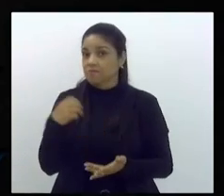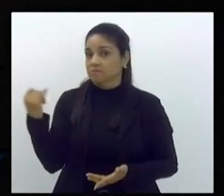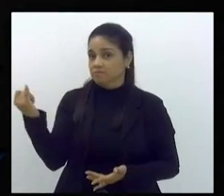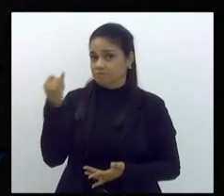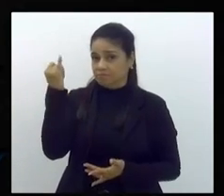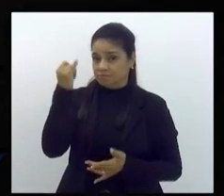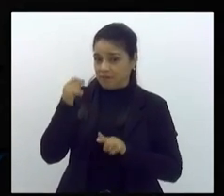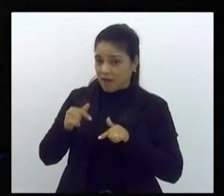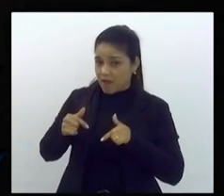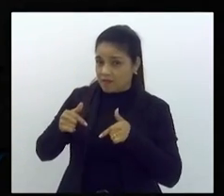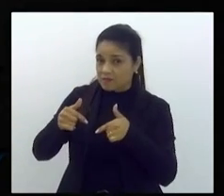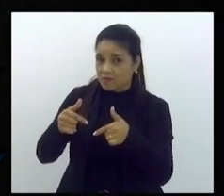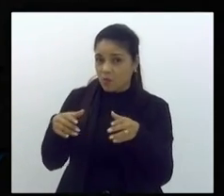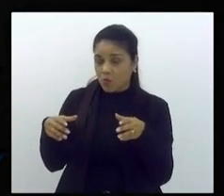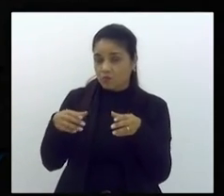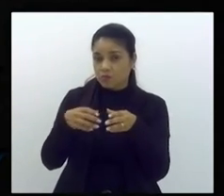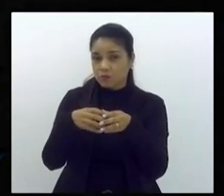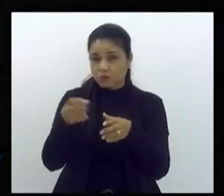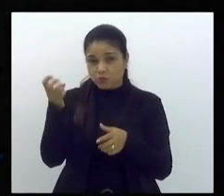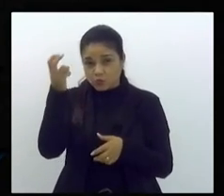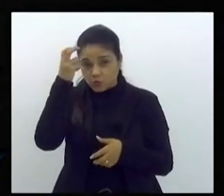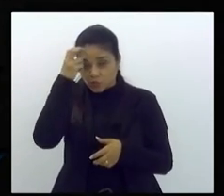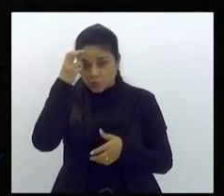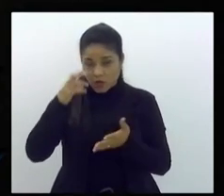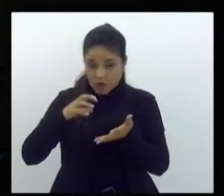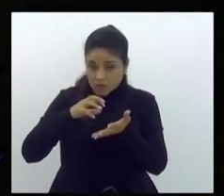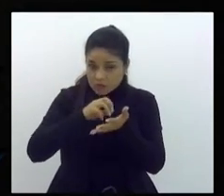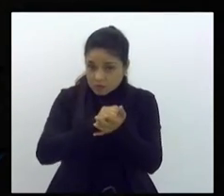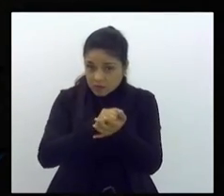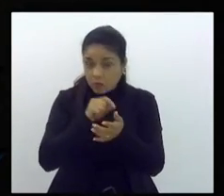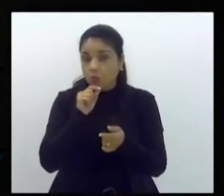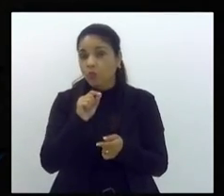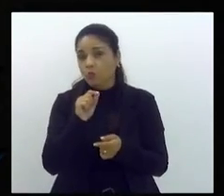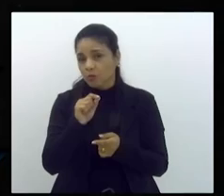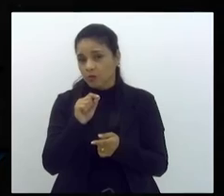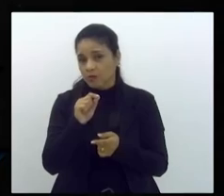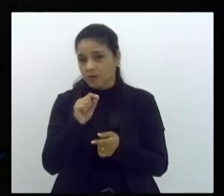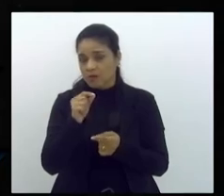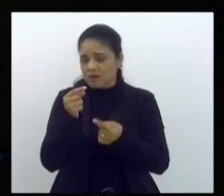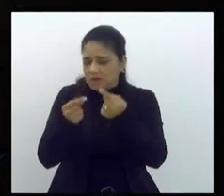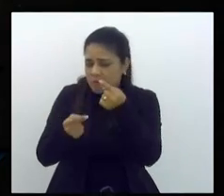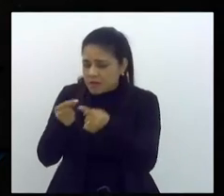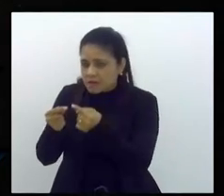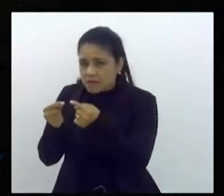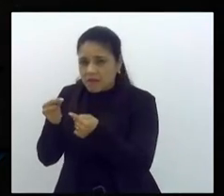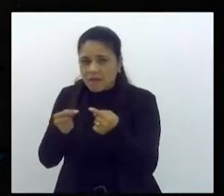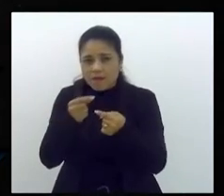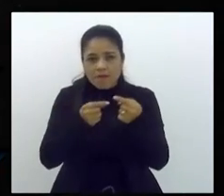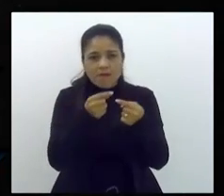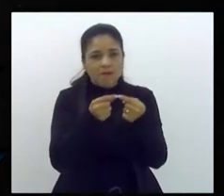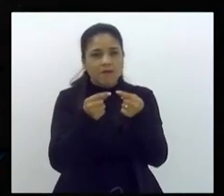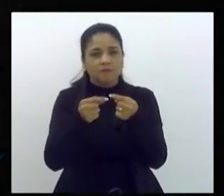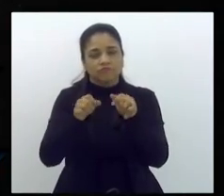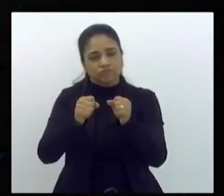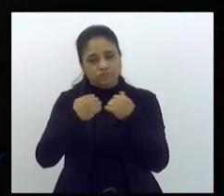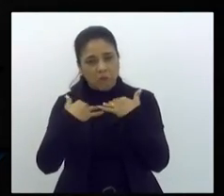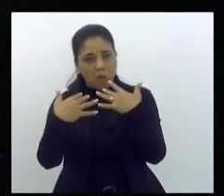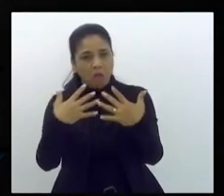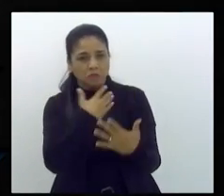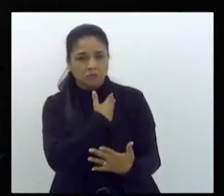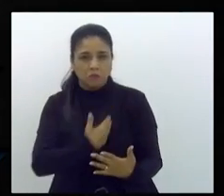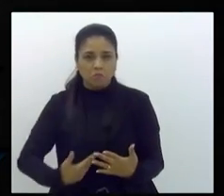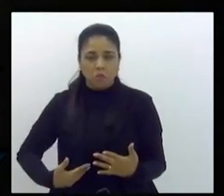por ação da nossa comissão de Cultura a partir daquilo que a gente veio debatendo discutindo fazendo audiência pública